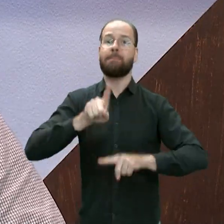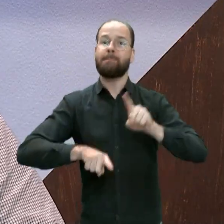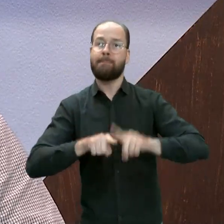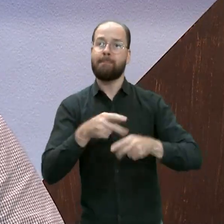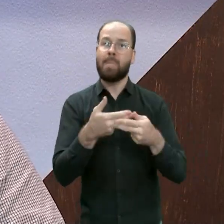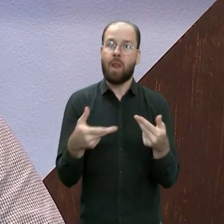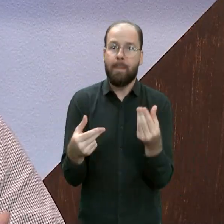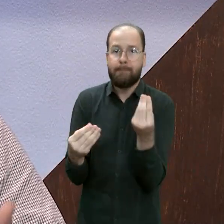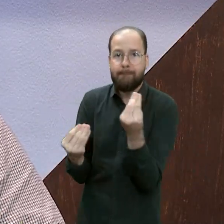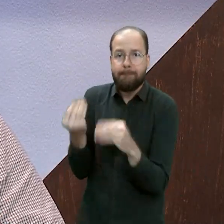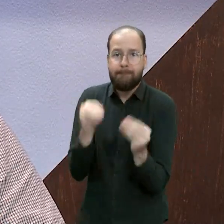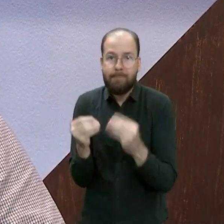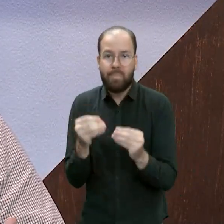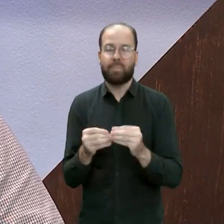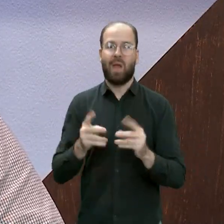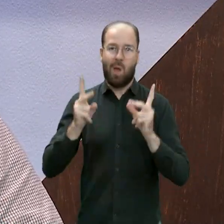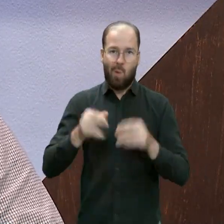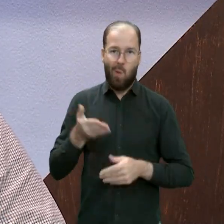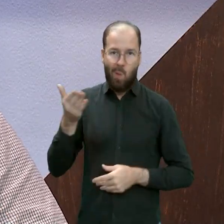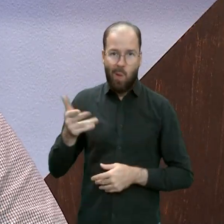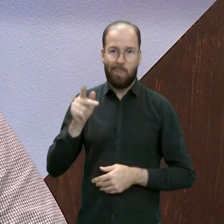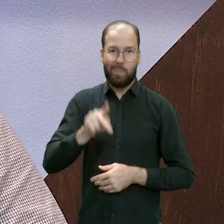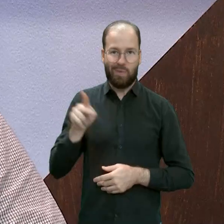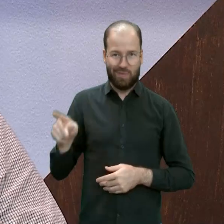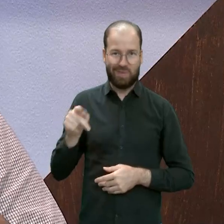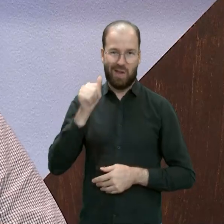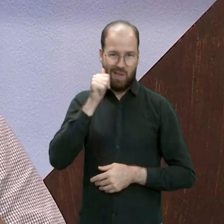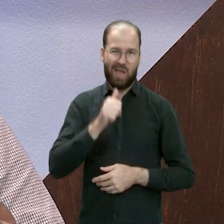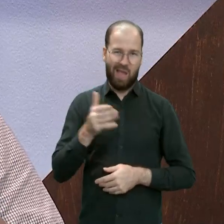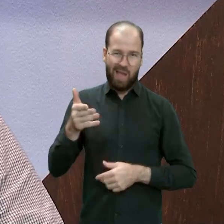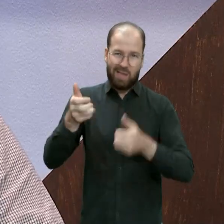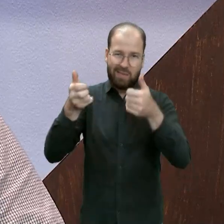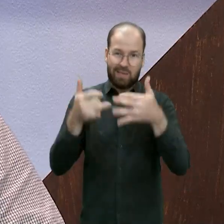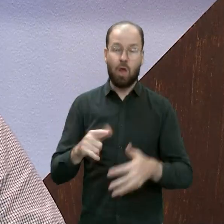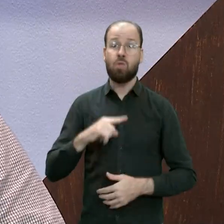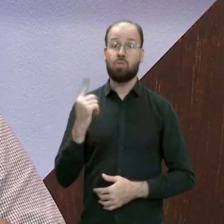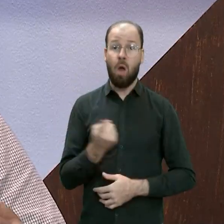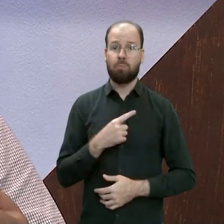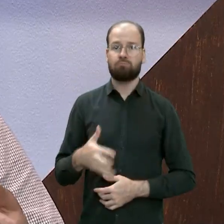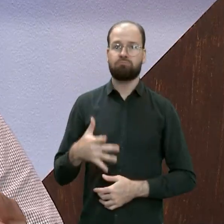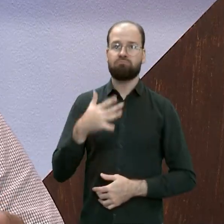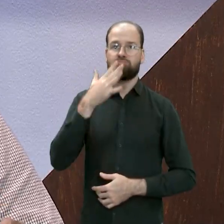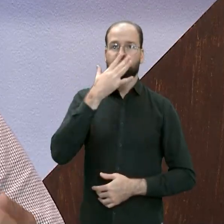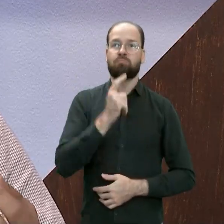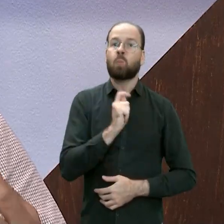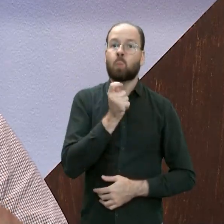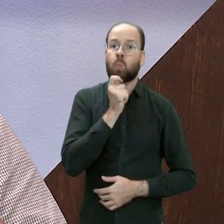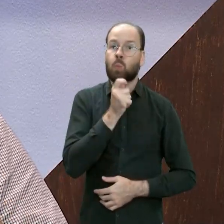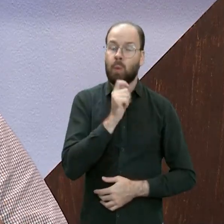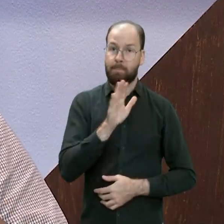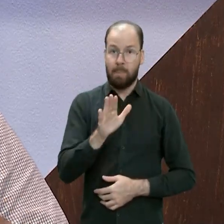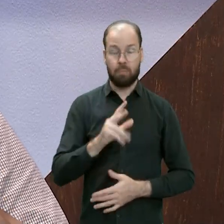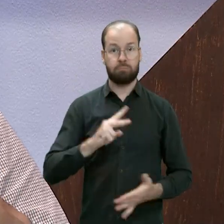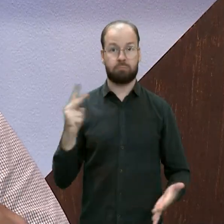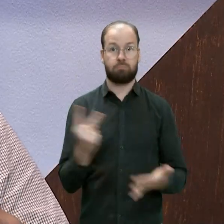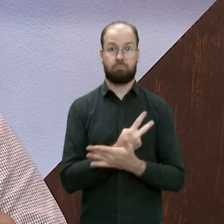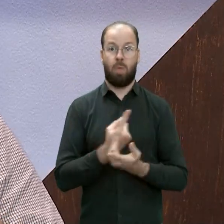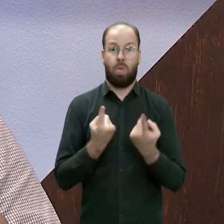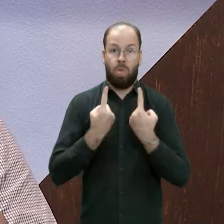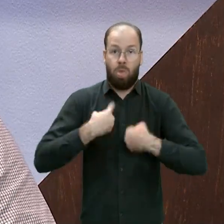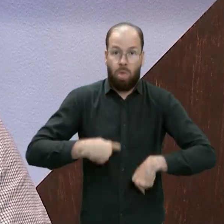Como a professora acabou de mencionar, a gente não sente o cheiro, mas a gente sente os efeitos.